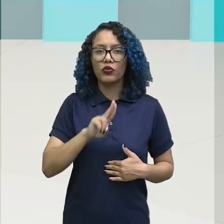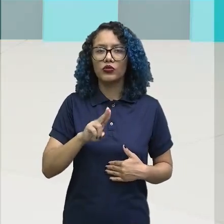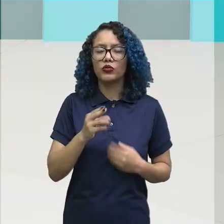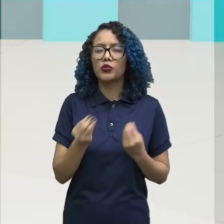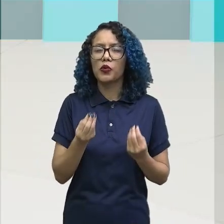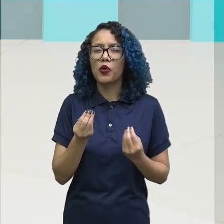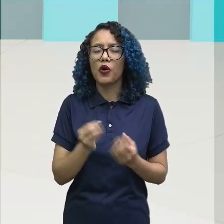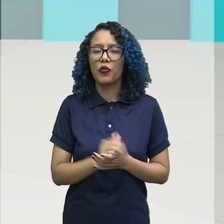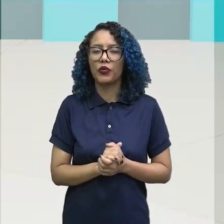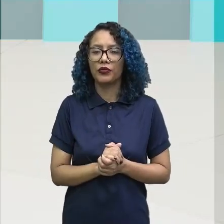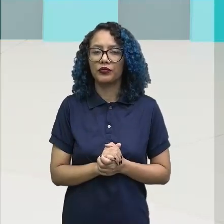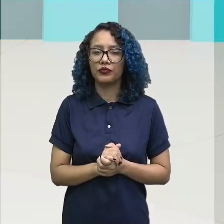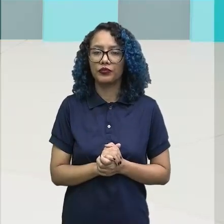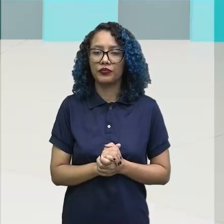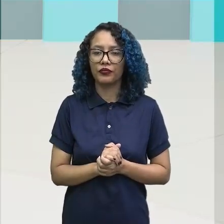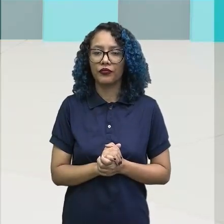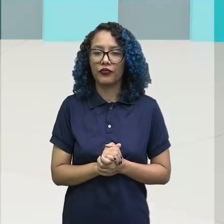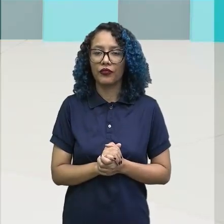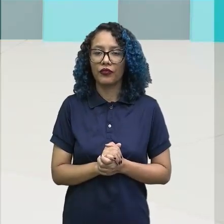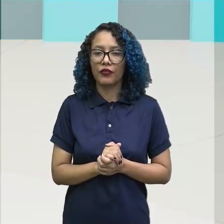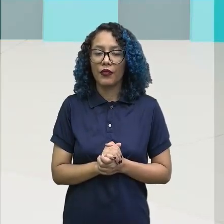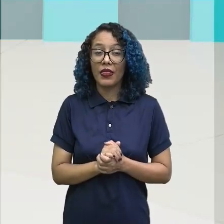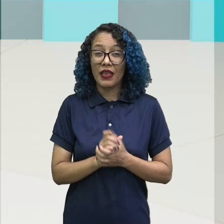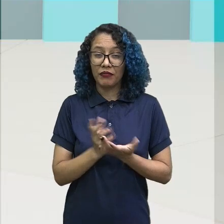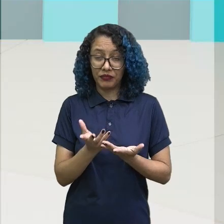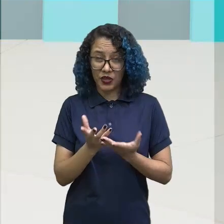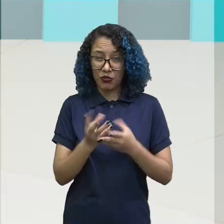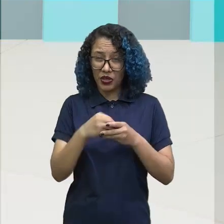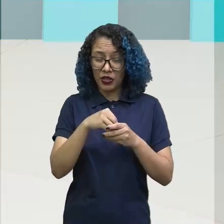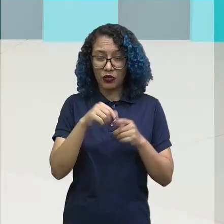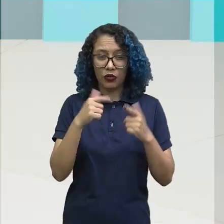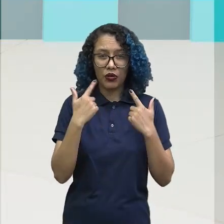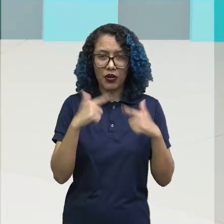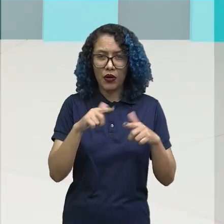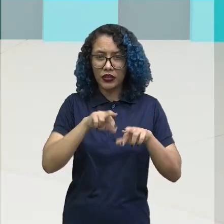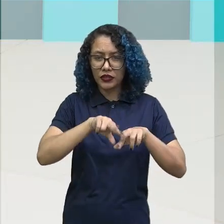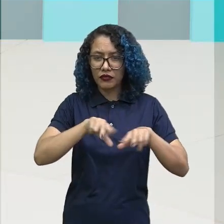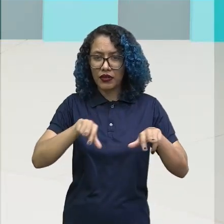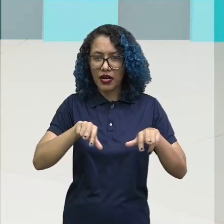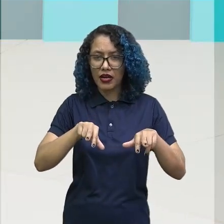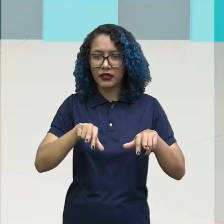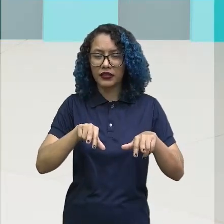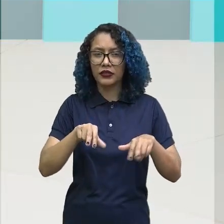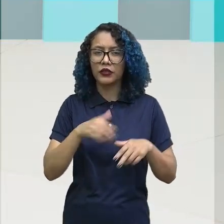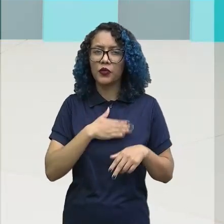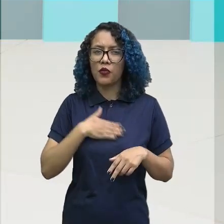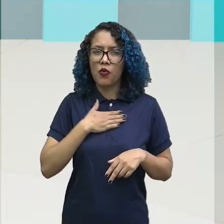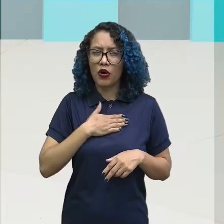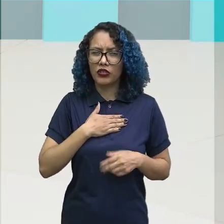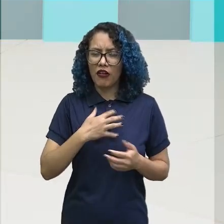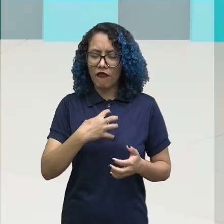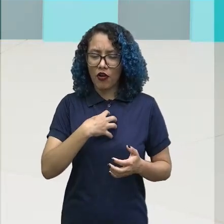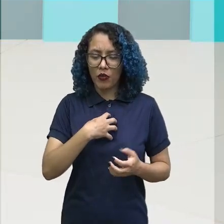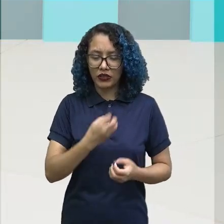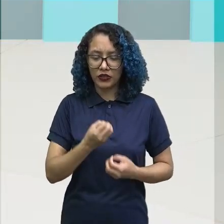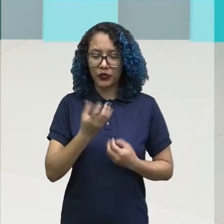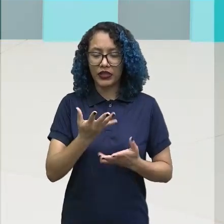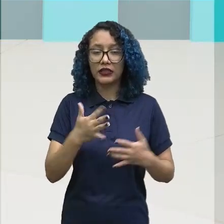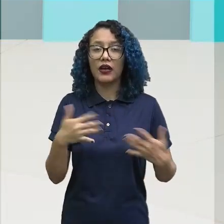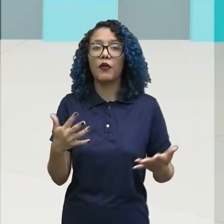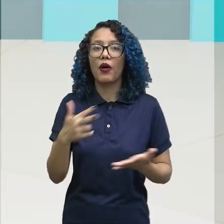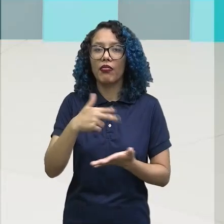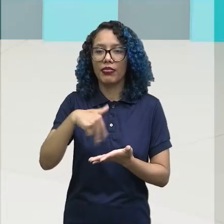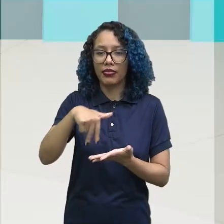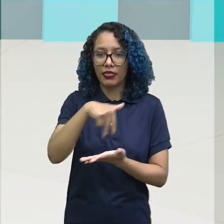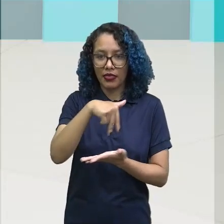muito dentro das minhas diversas linguagens. A mais presente é a dança, o movimento